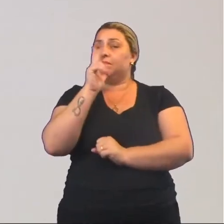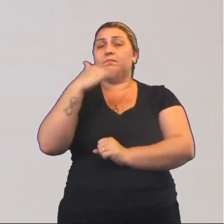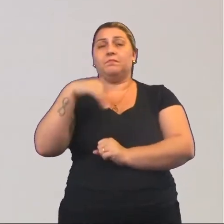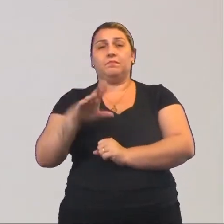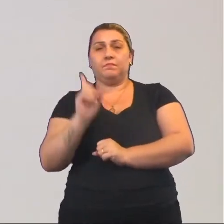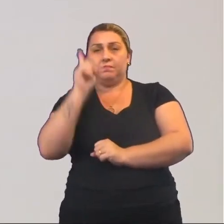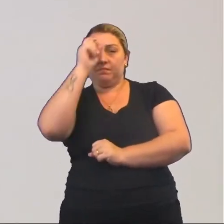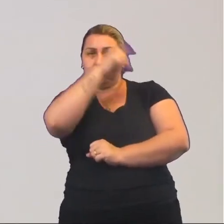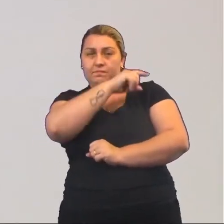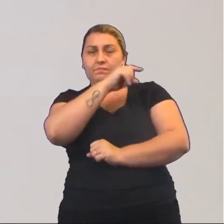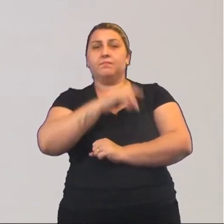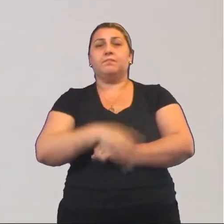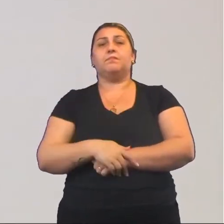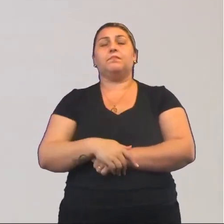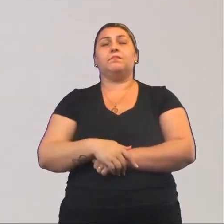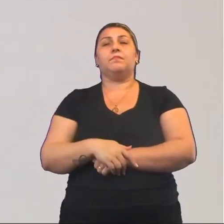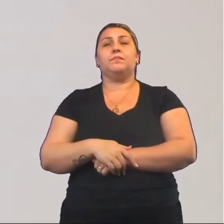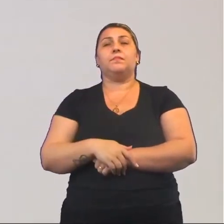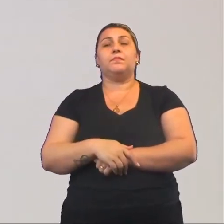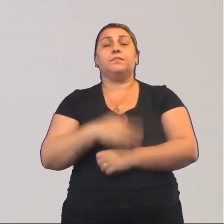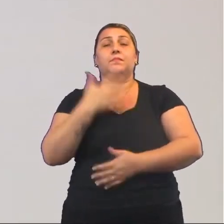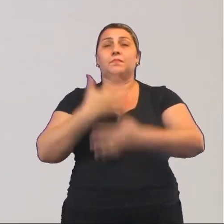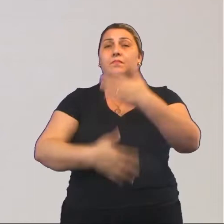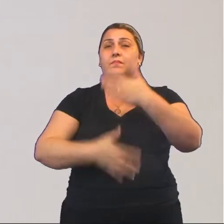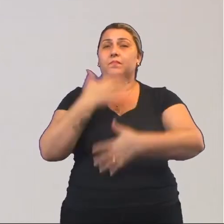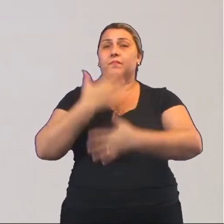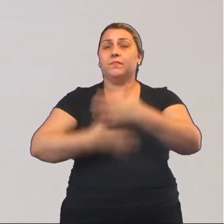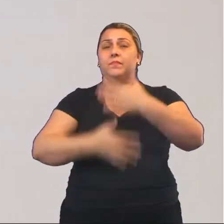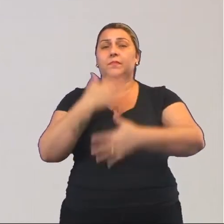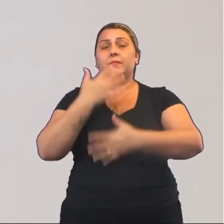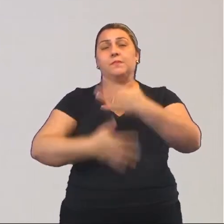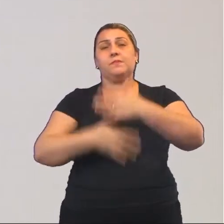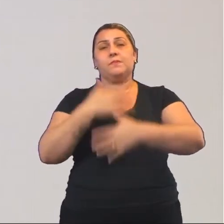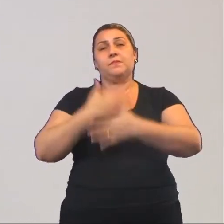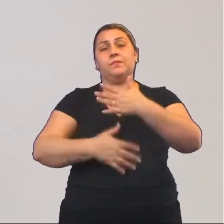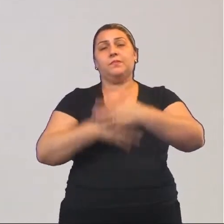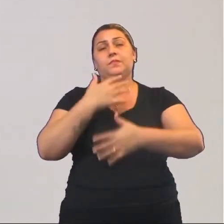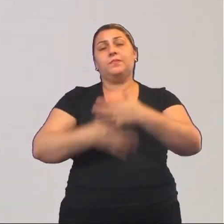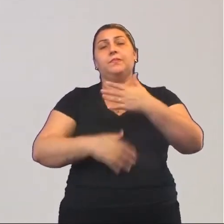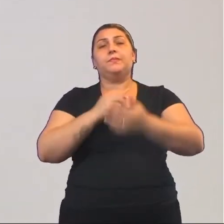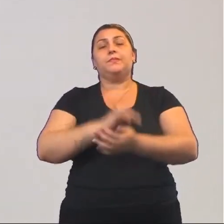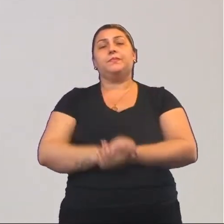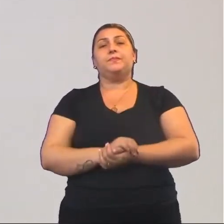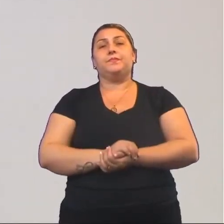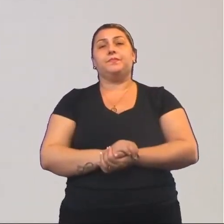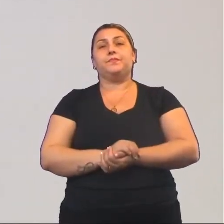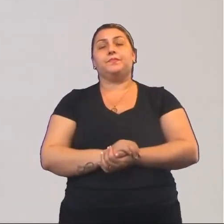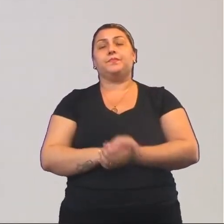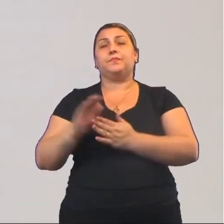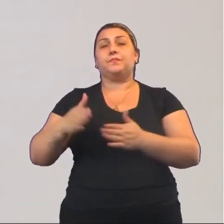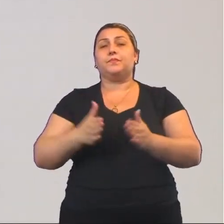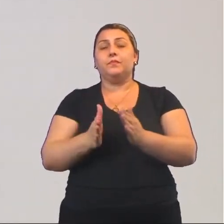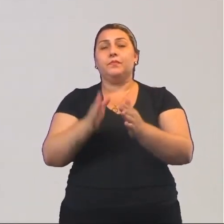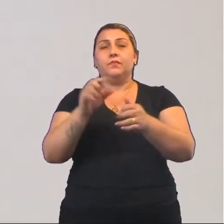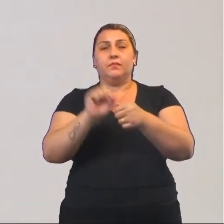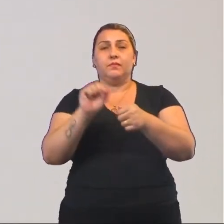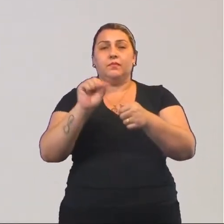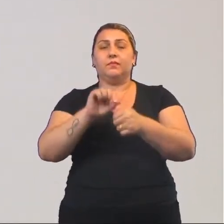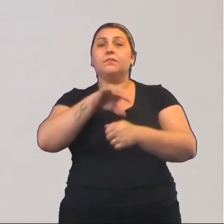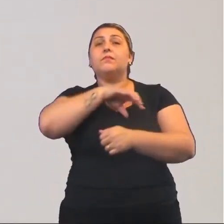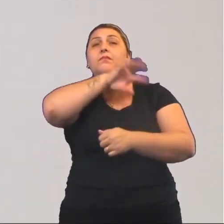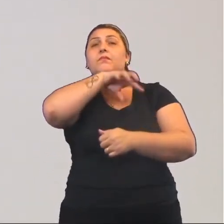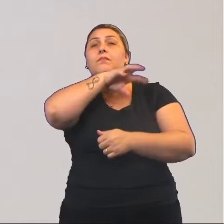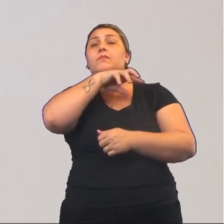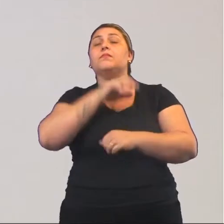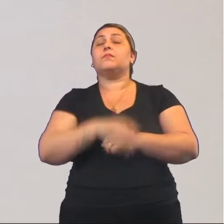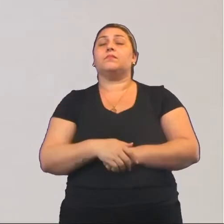mais difícil, isso inclusive atrapalha digamos assim, esses trajetos feitos por esses